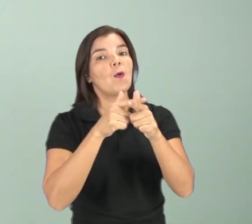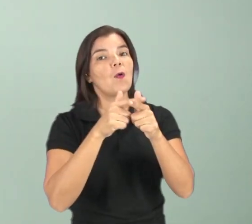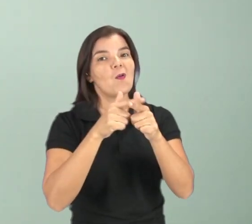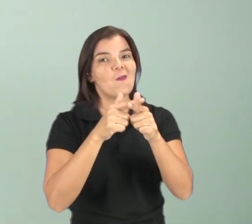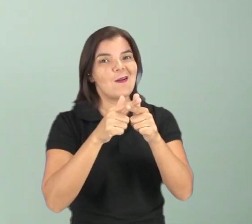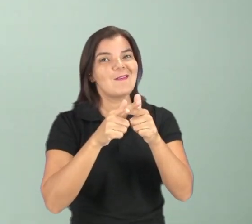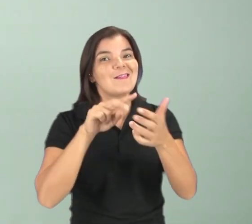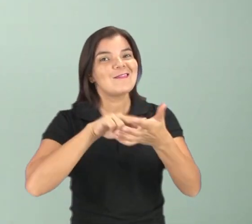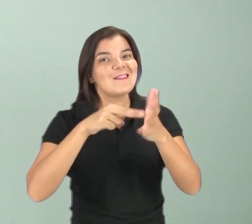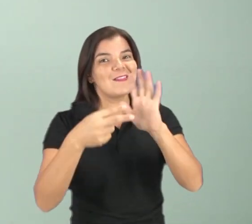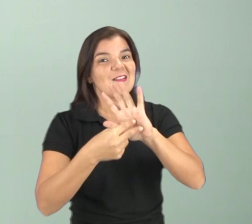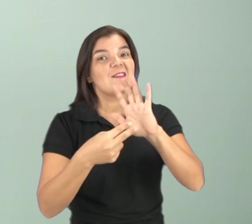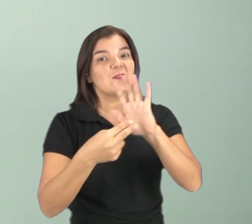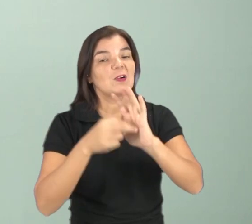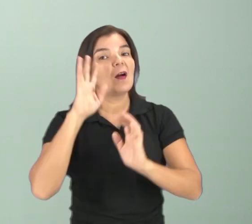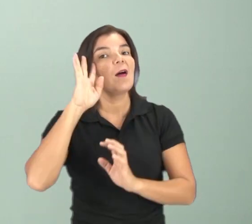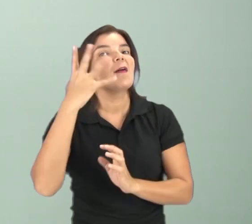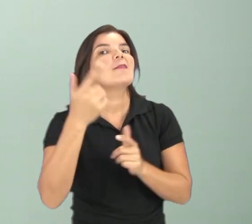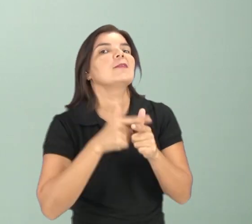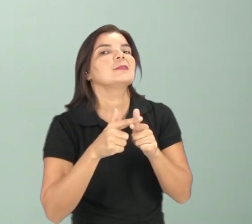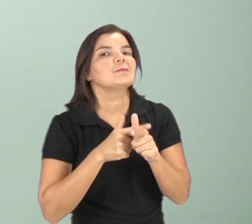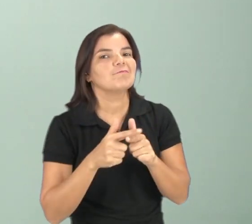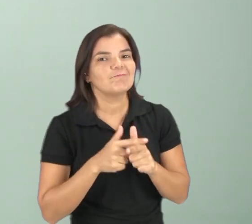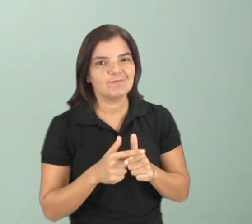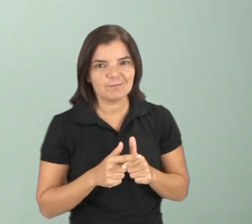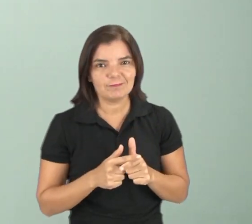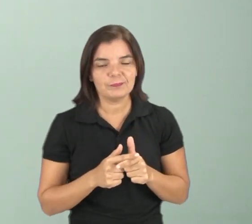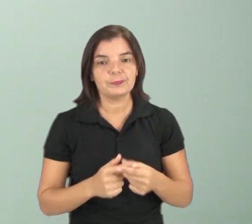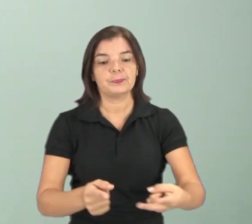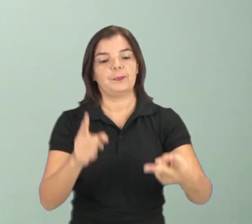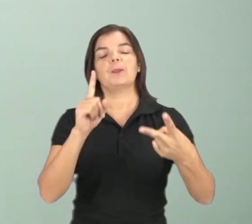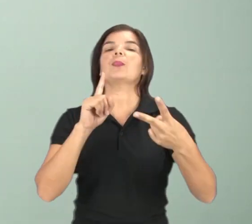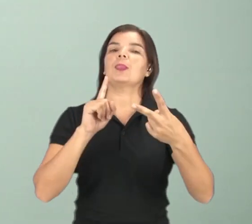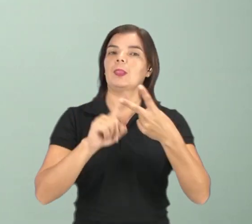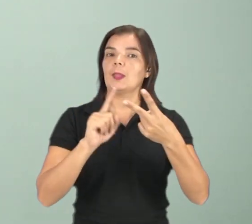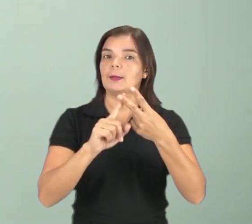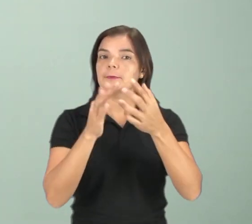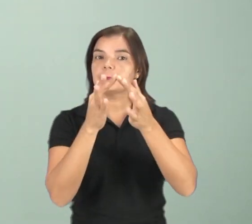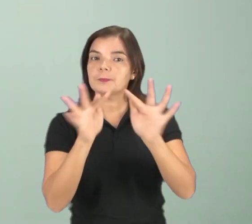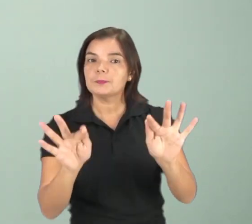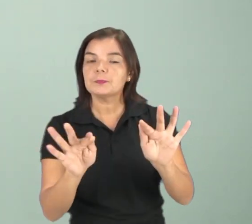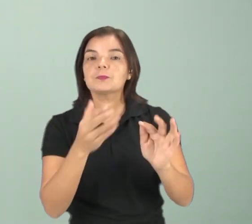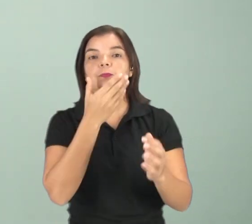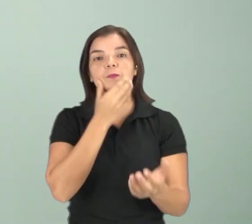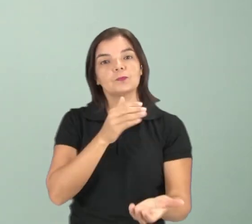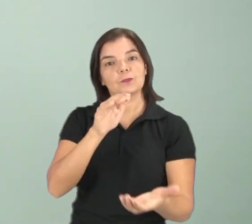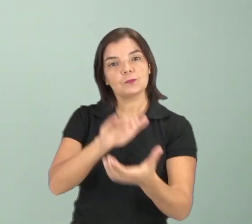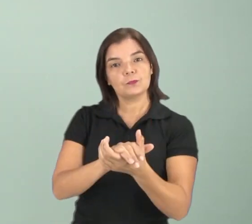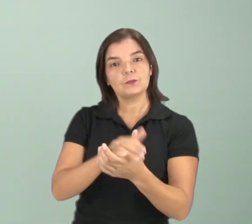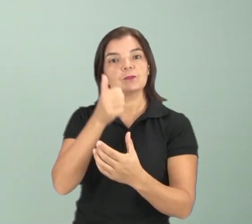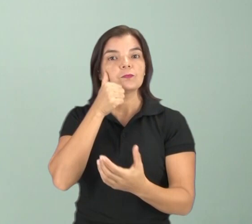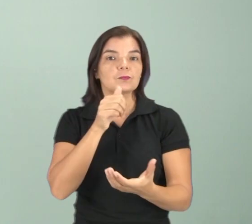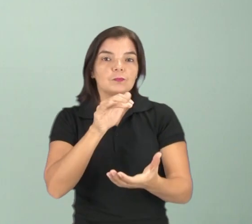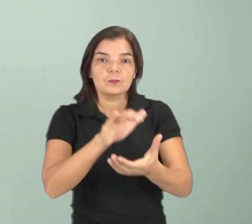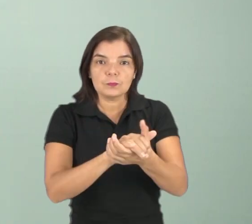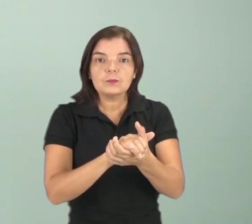o esposo estava então resolvendo um problema. Na segunda situação, está o esposo e a